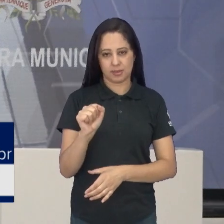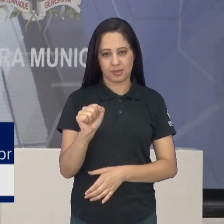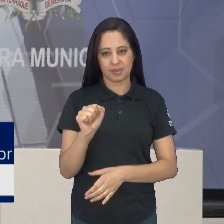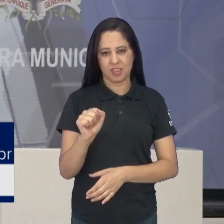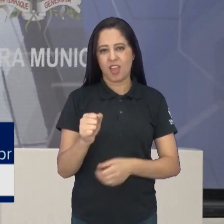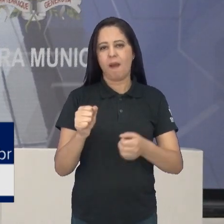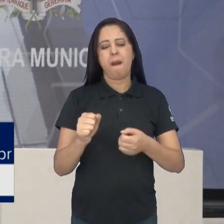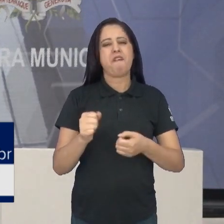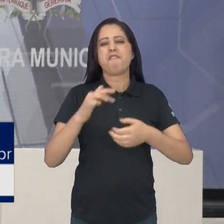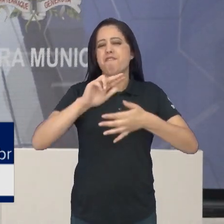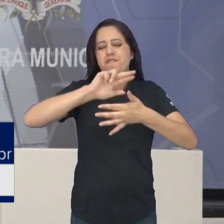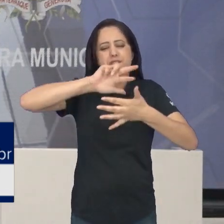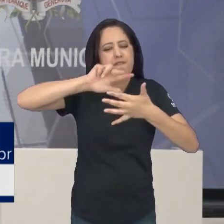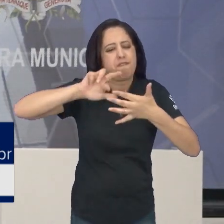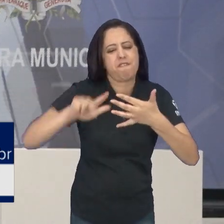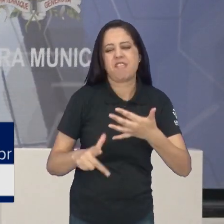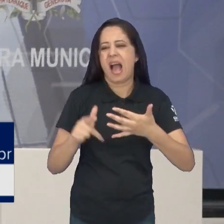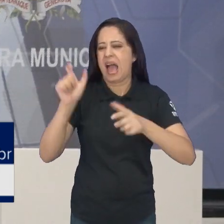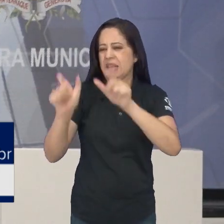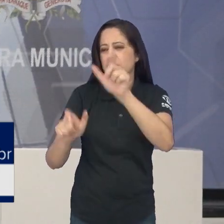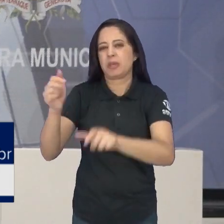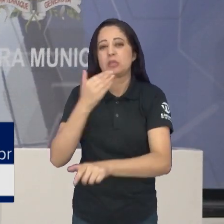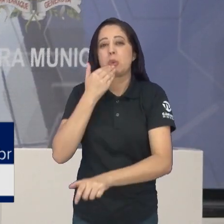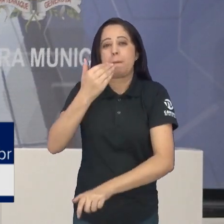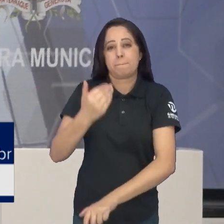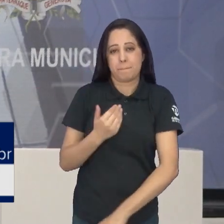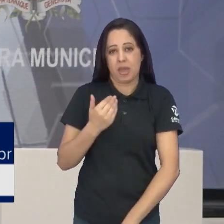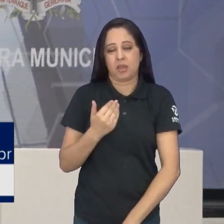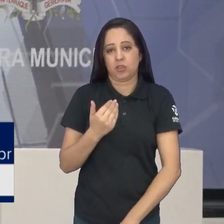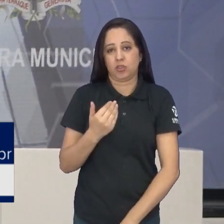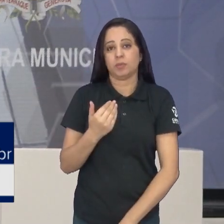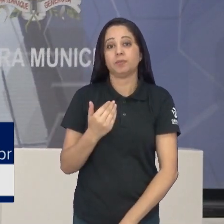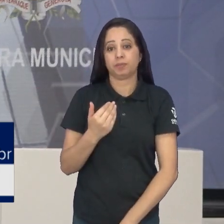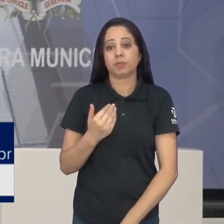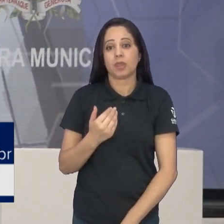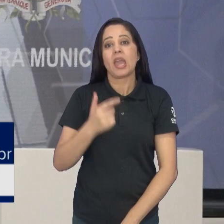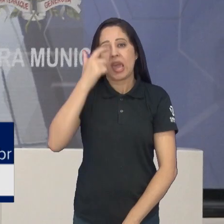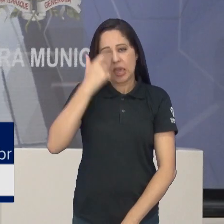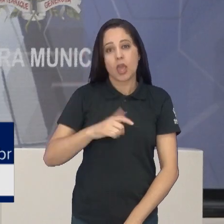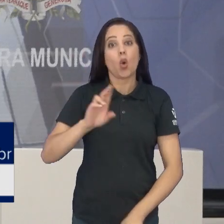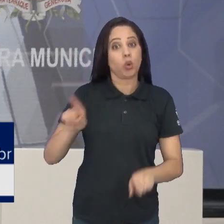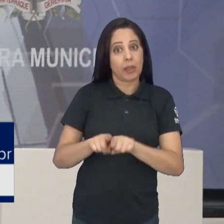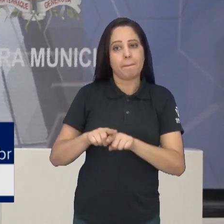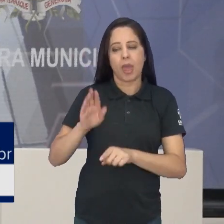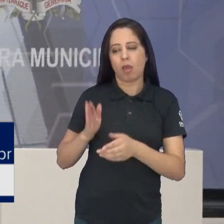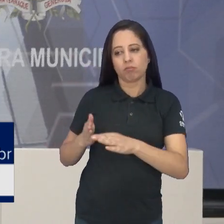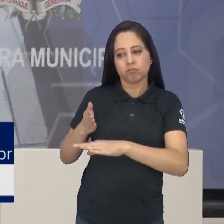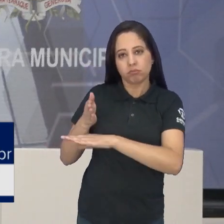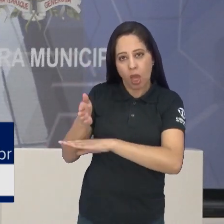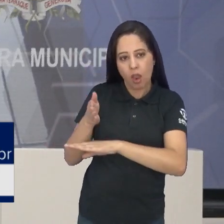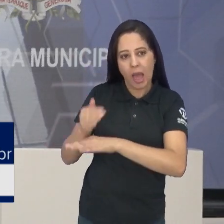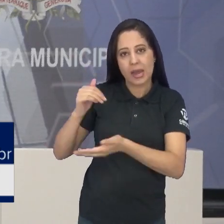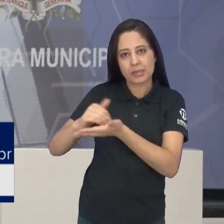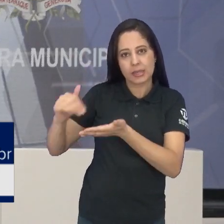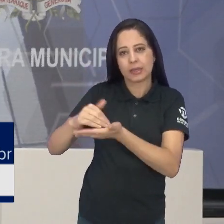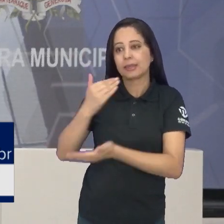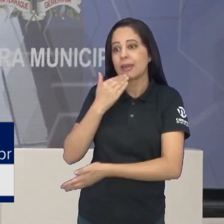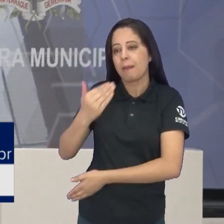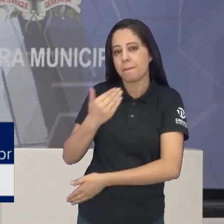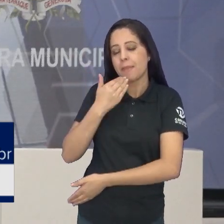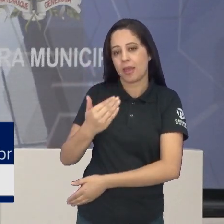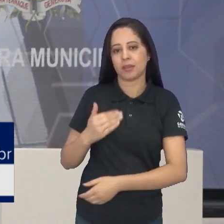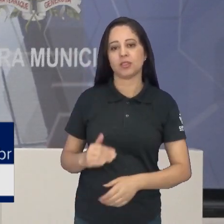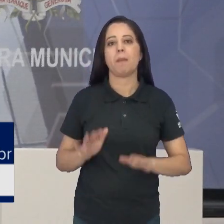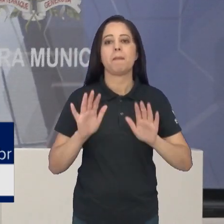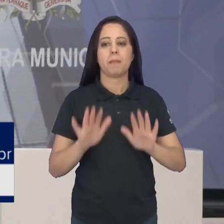vários pedidos feitos para essa secretaria. Muitos desses pedidos ainda não foram atendidos, mas eu não posso deixar